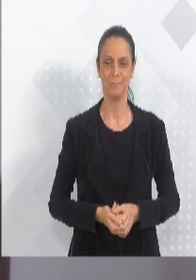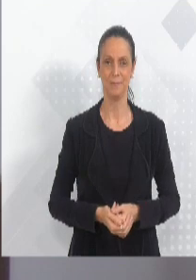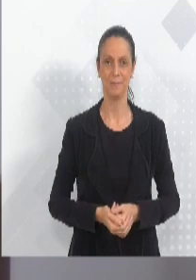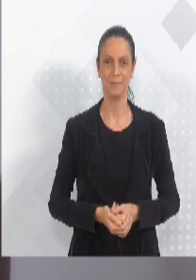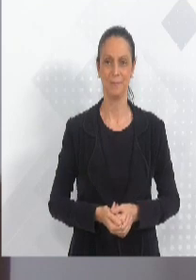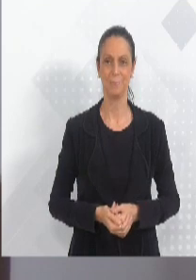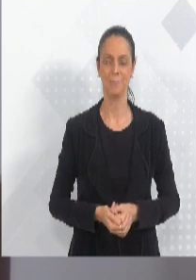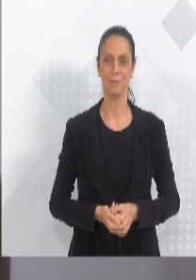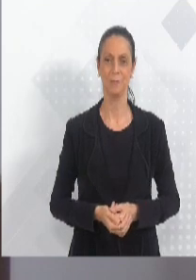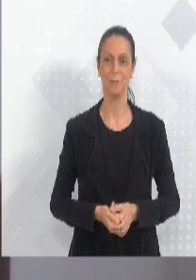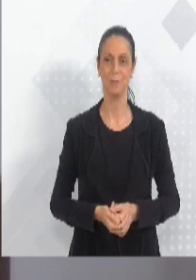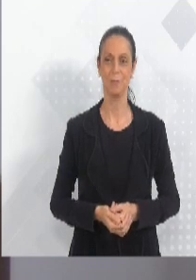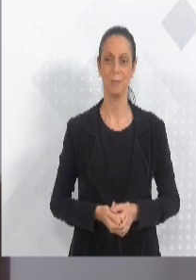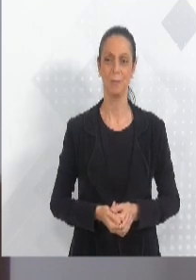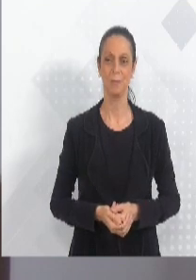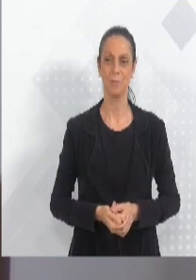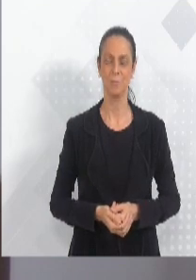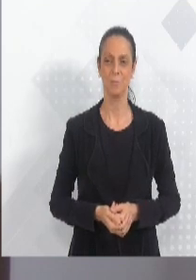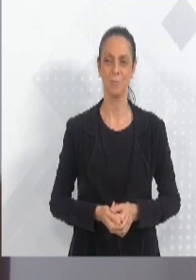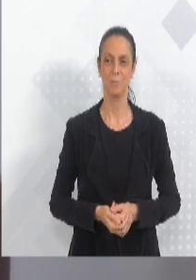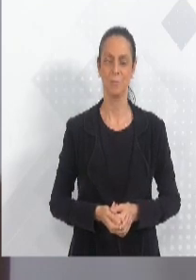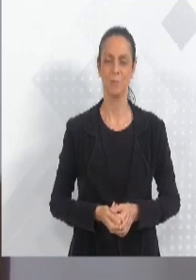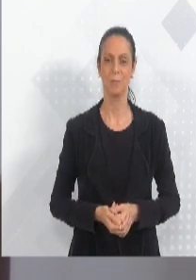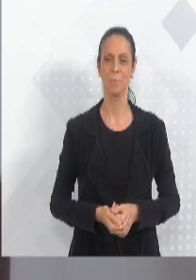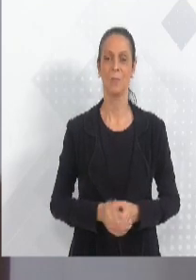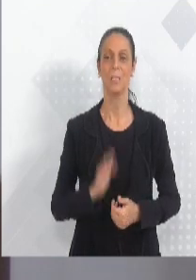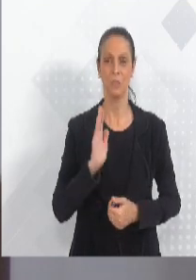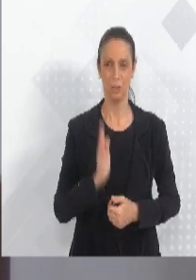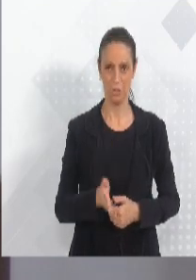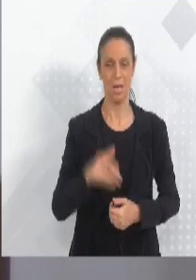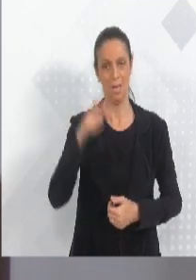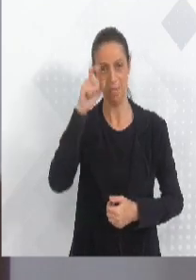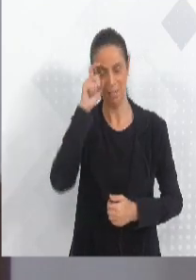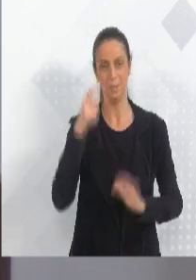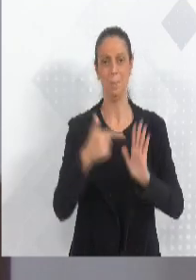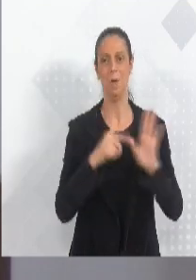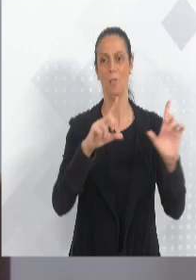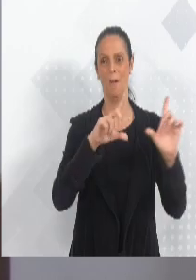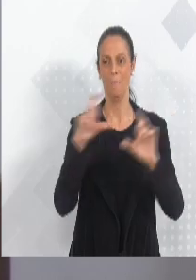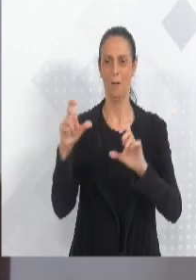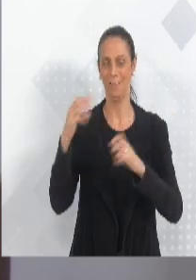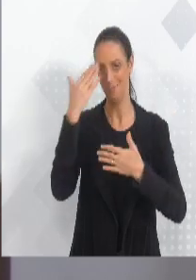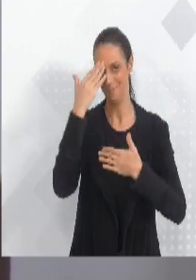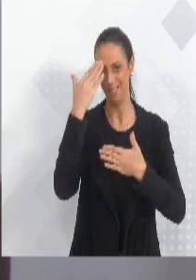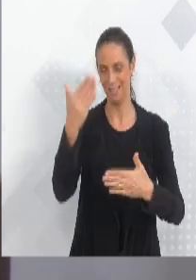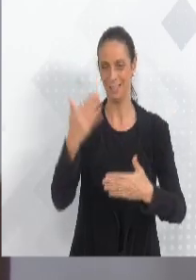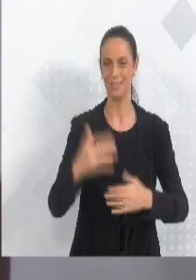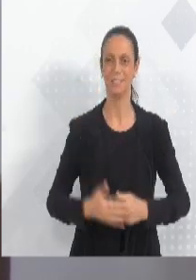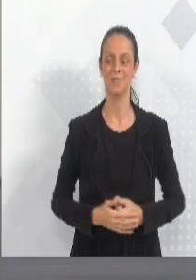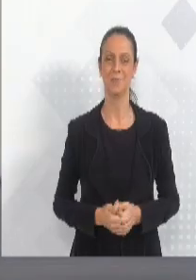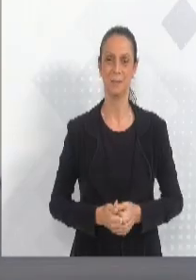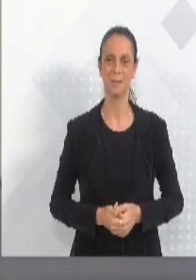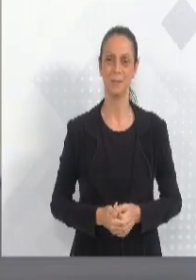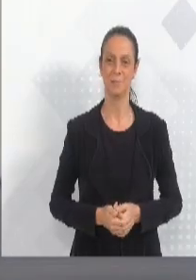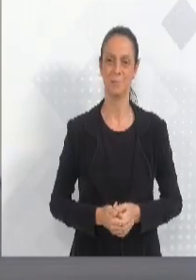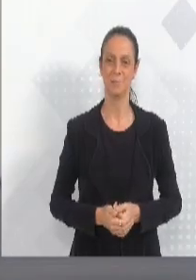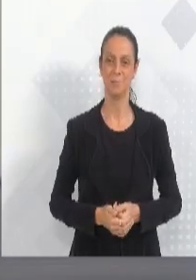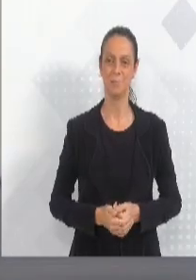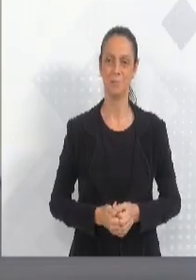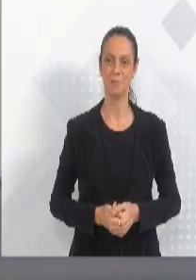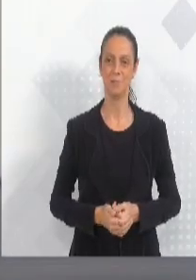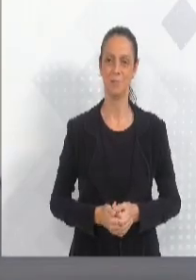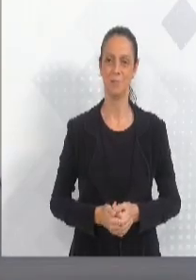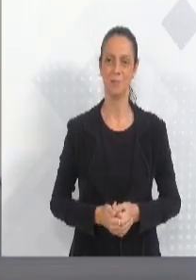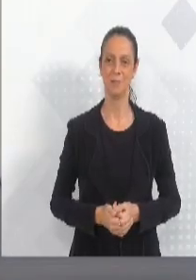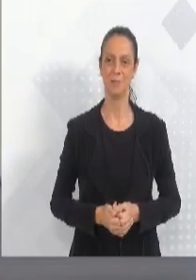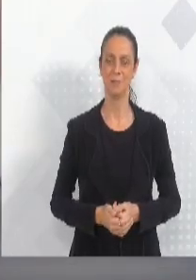crianças aí a mostrou as fotos então Obrigado pode falar amorização